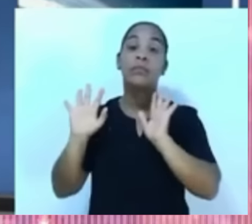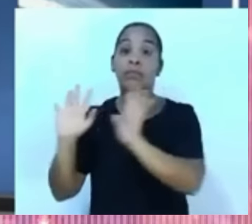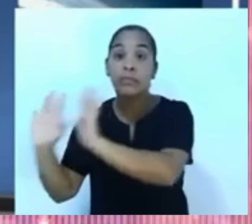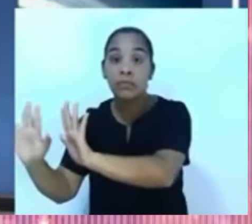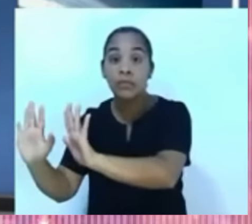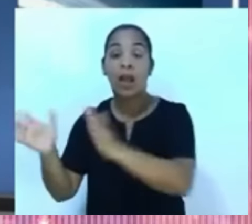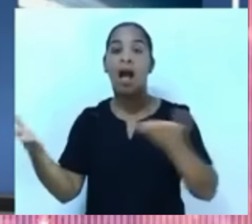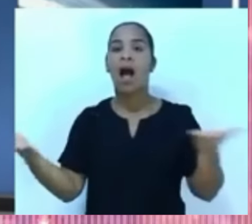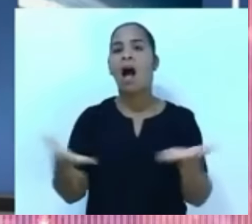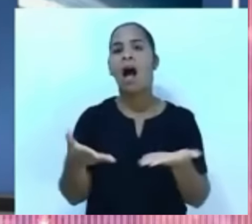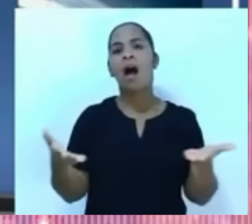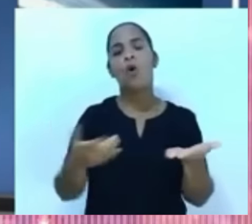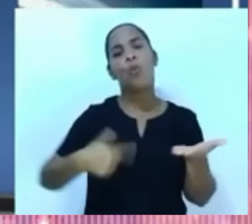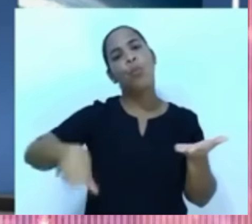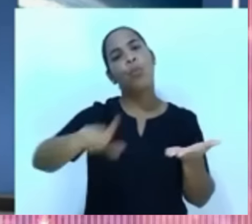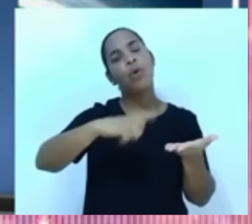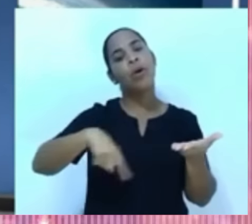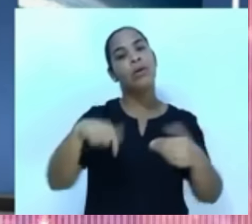estado